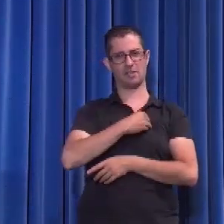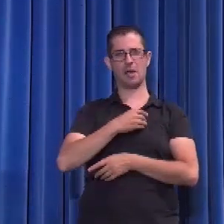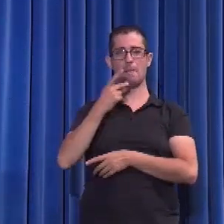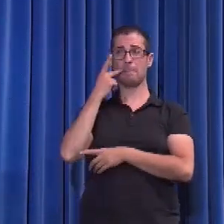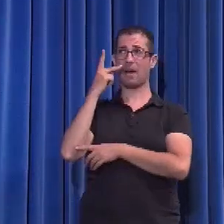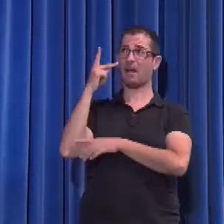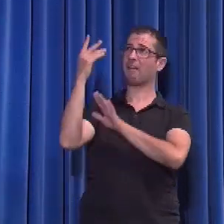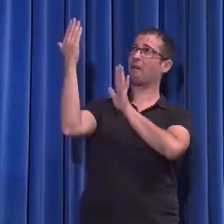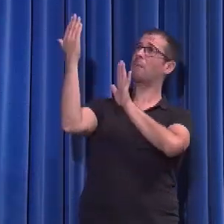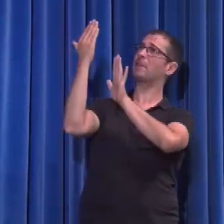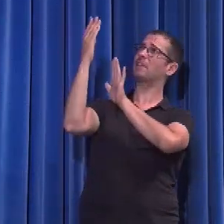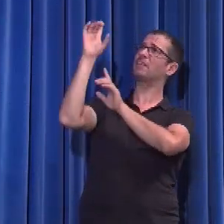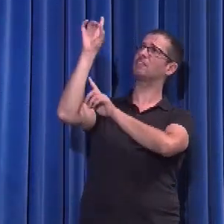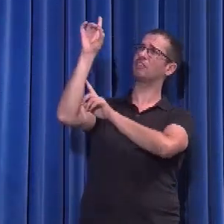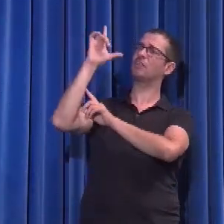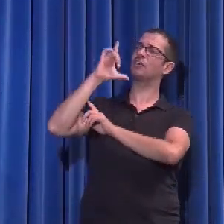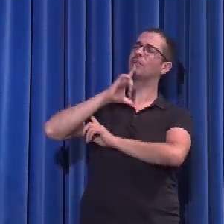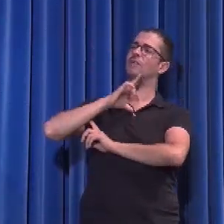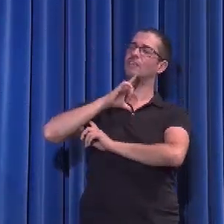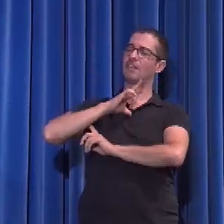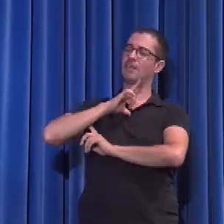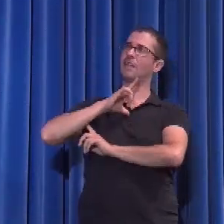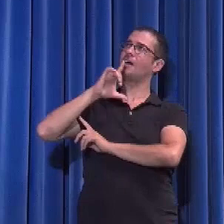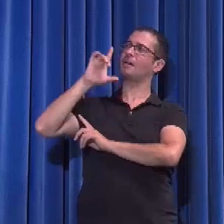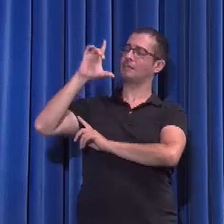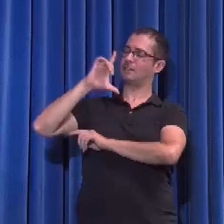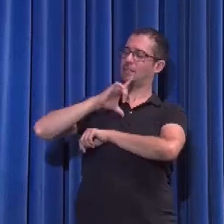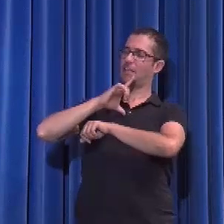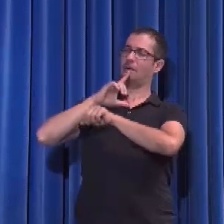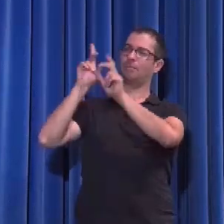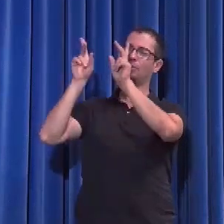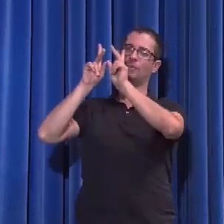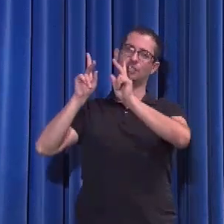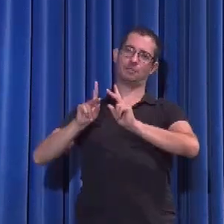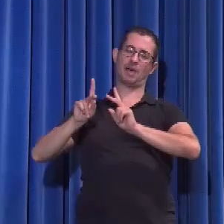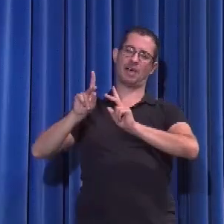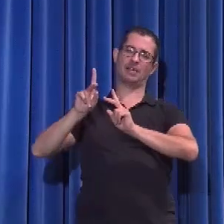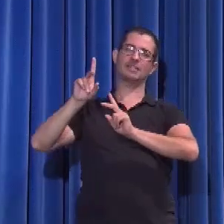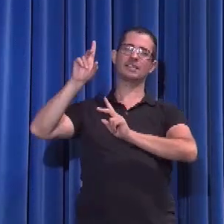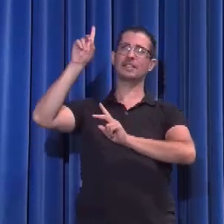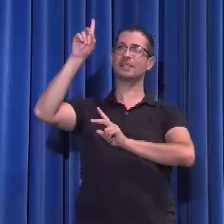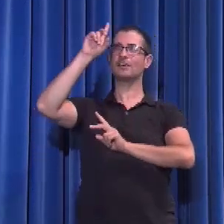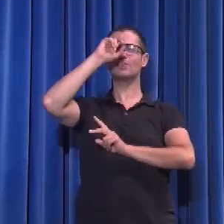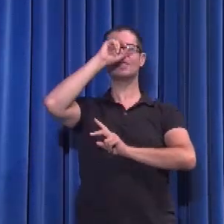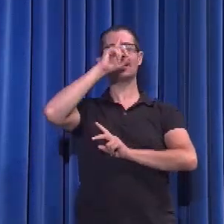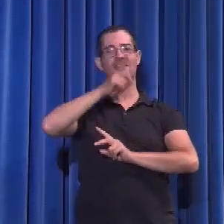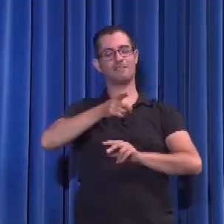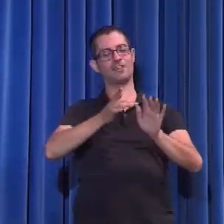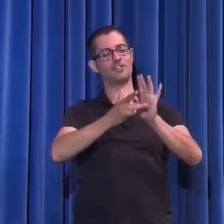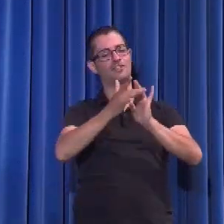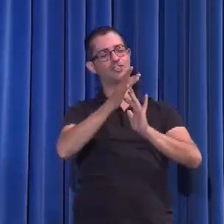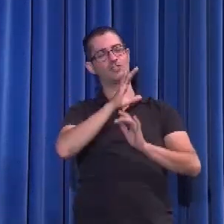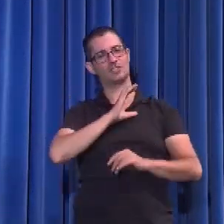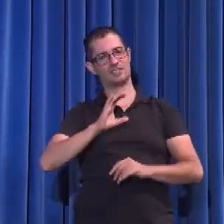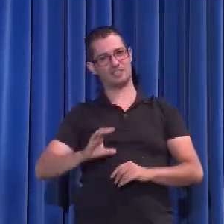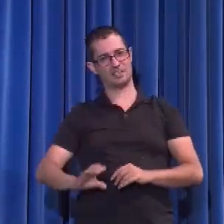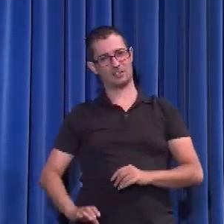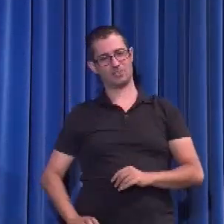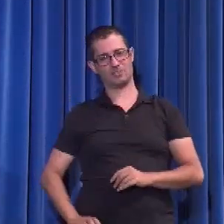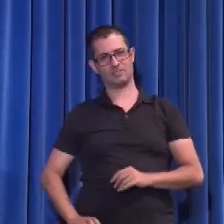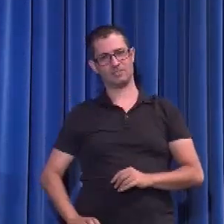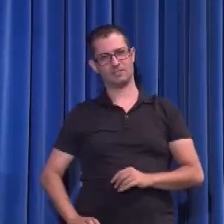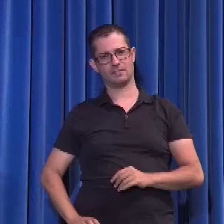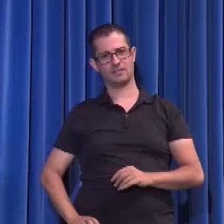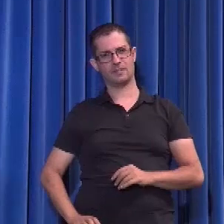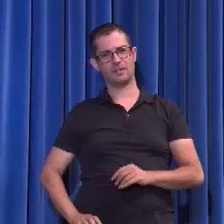Senhor venham tempos de refrigério e que Ele envie o Cristo, que já foi designado Jesus, o qual